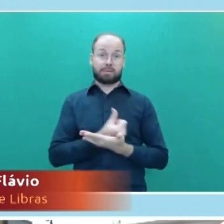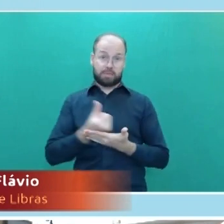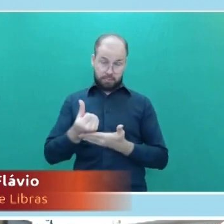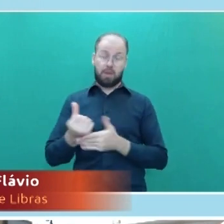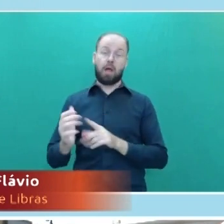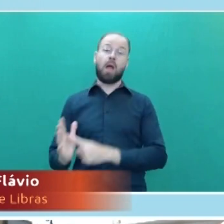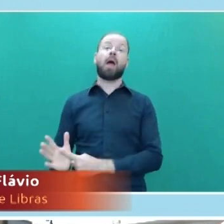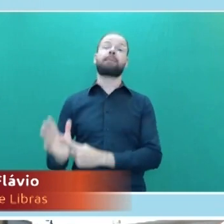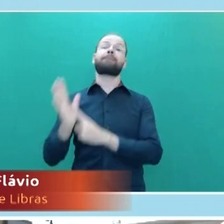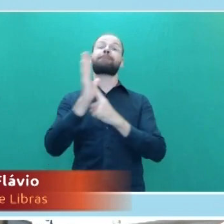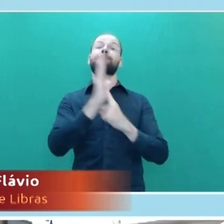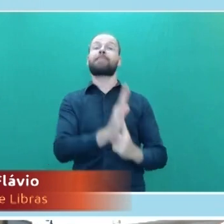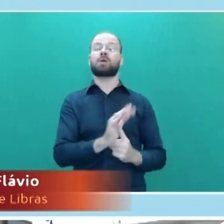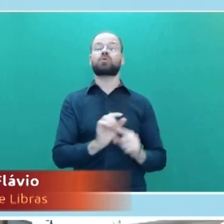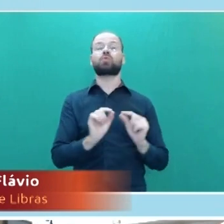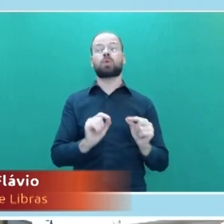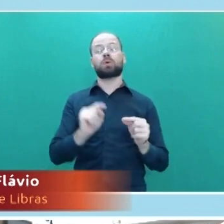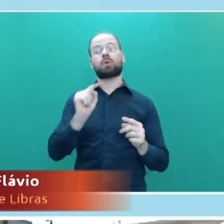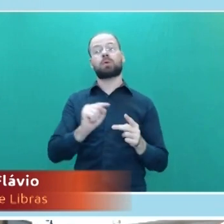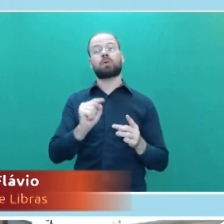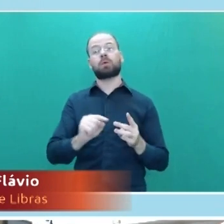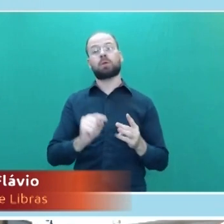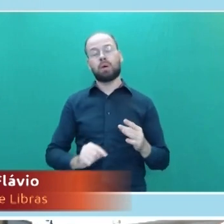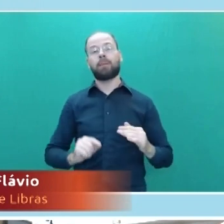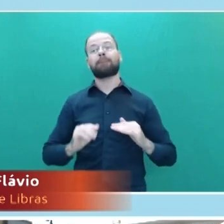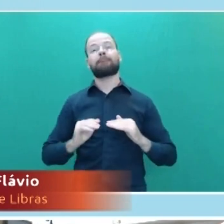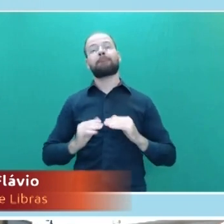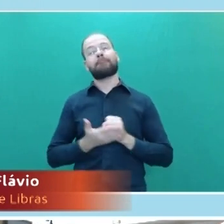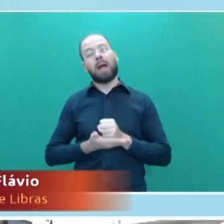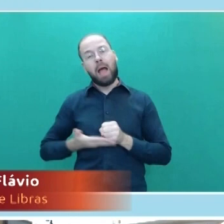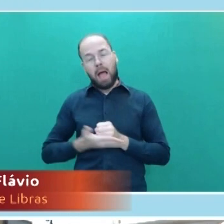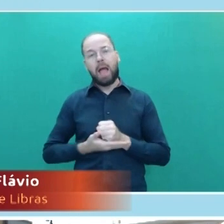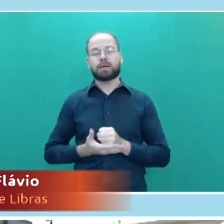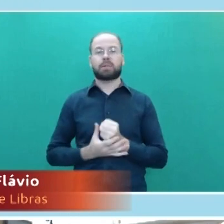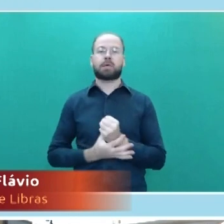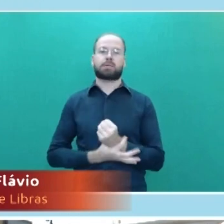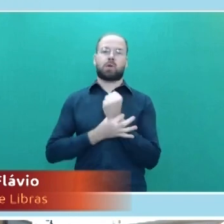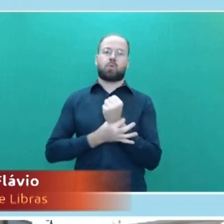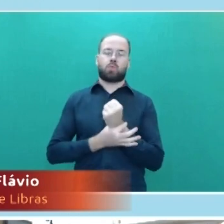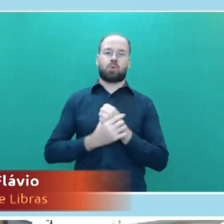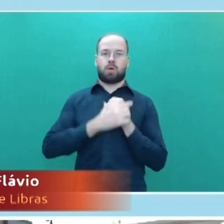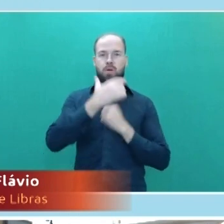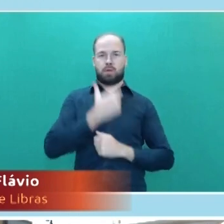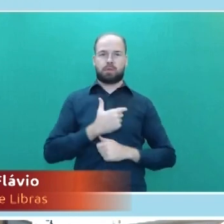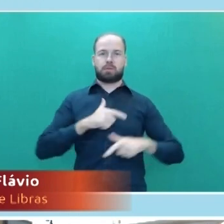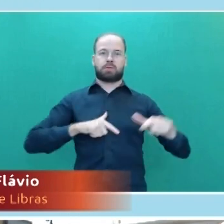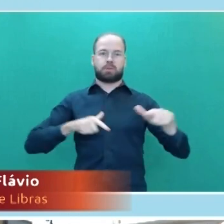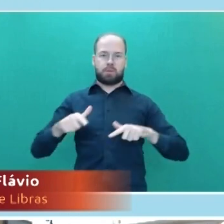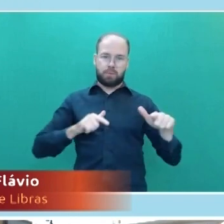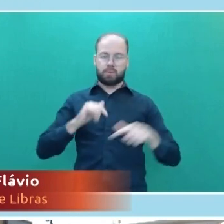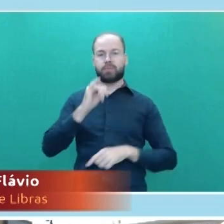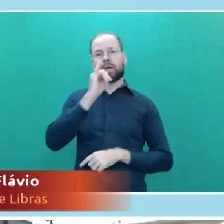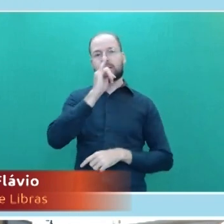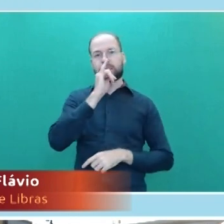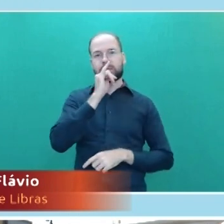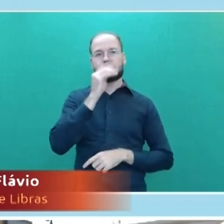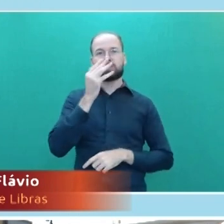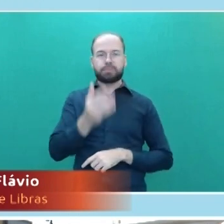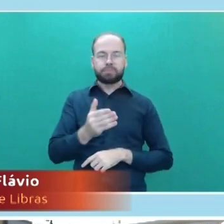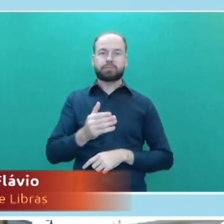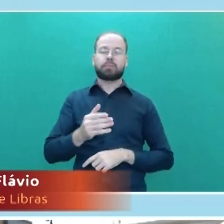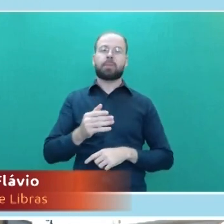menos questões mínimas a serem asseguradas a esses trabalhadores, como, por exemplo,